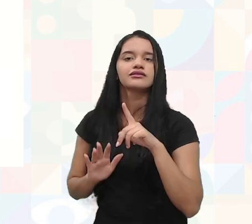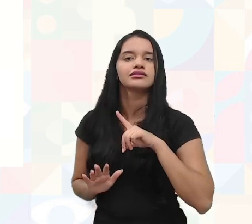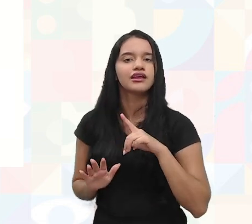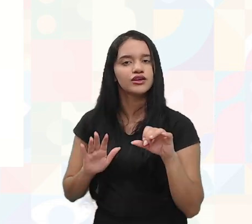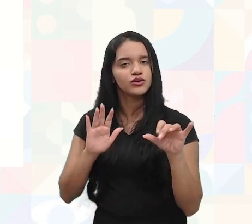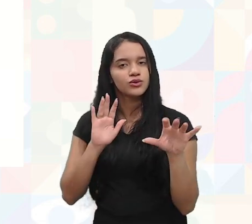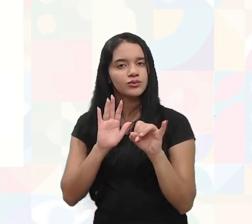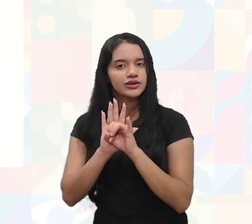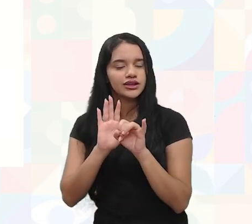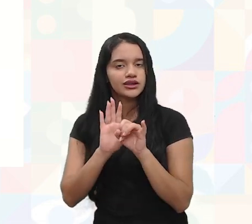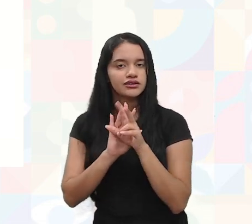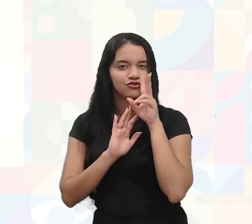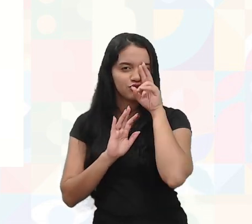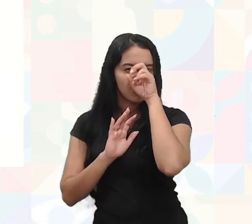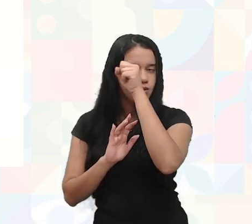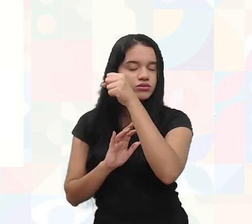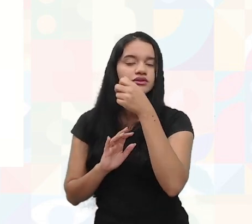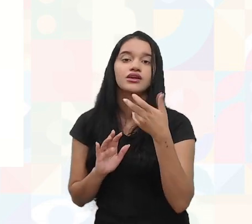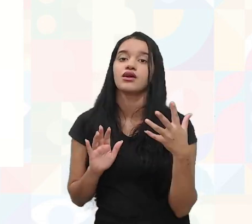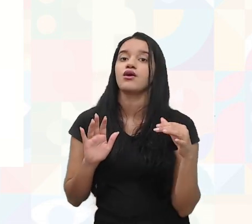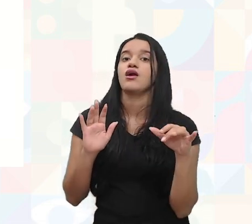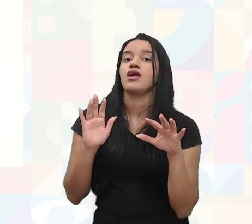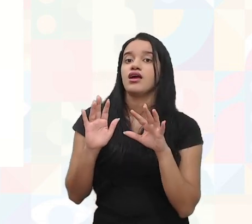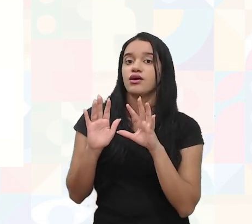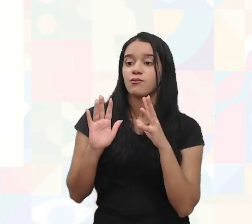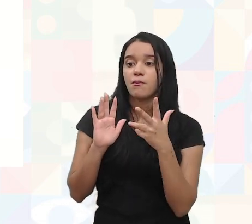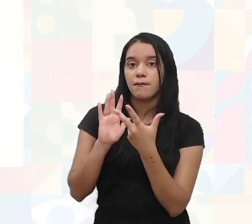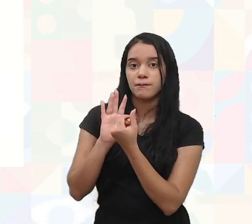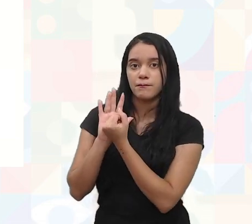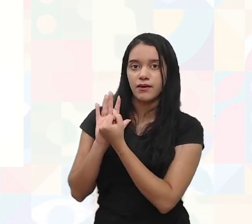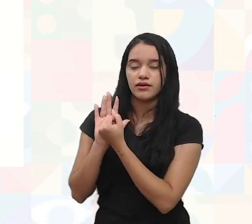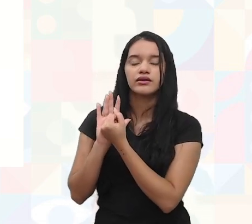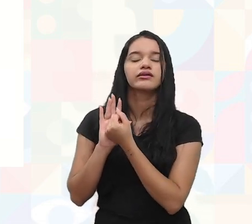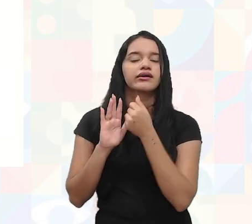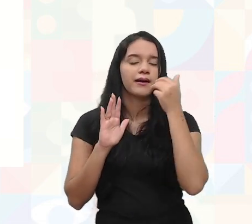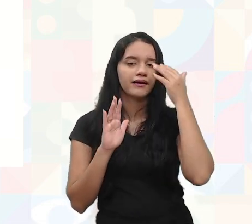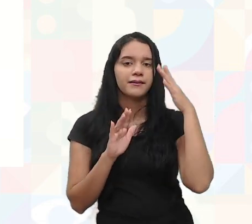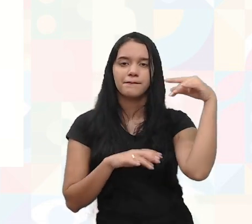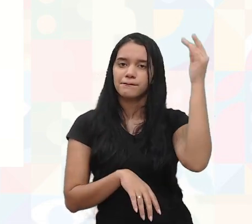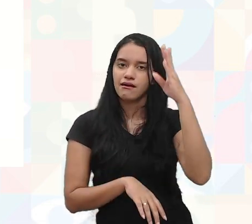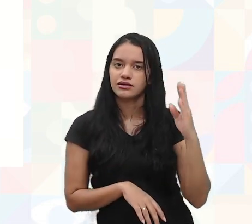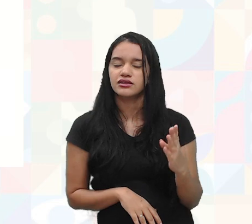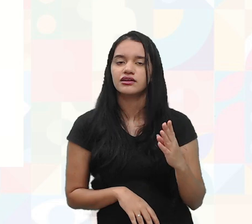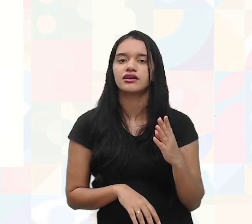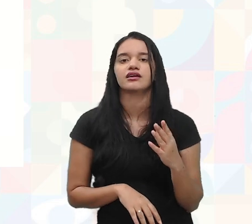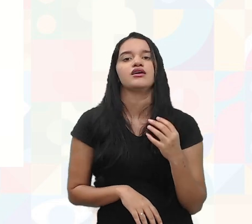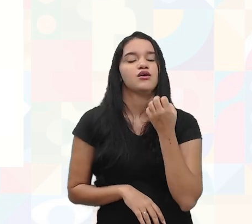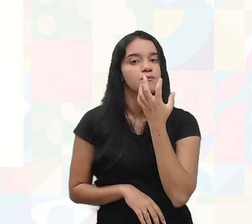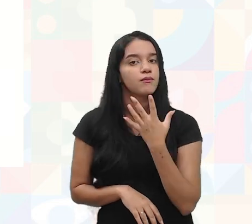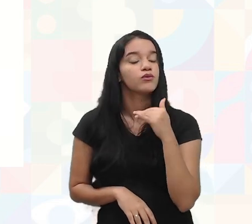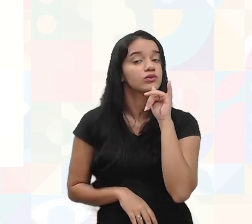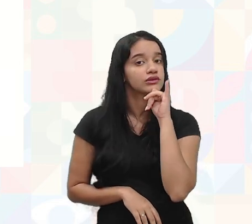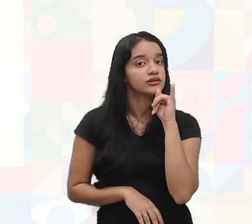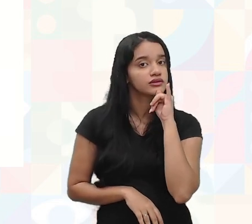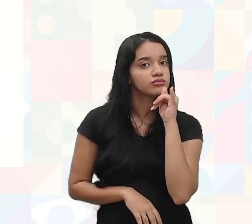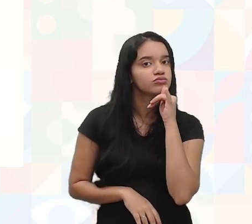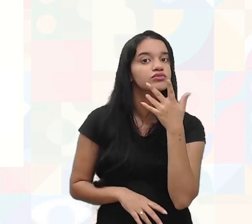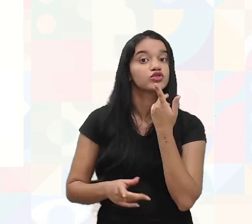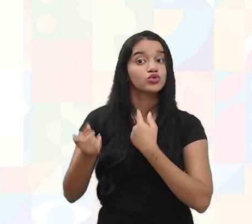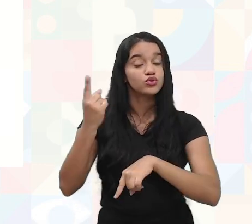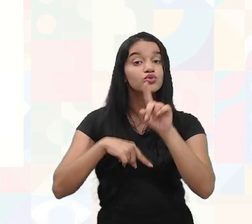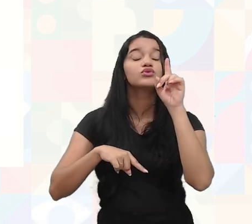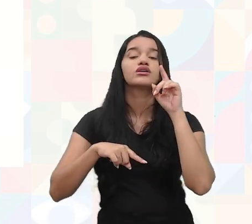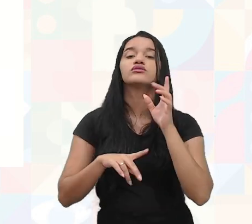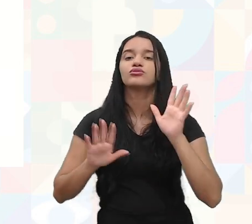identidade muito forte, é uma marca brasileira e é um bom exemplo de case de sucesso nesse sentido